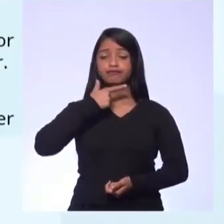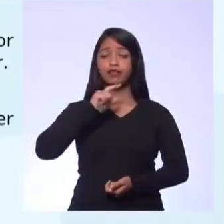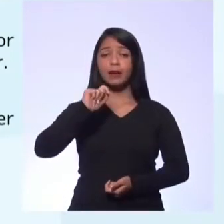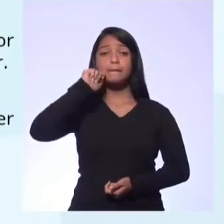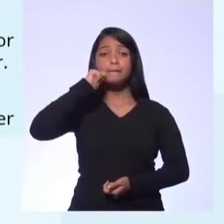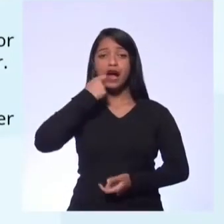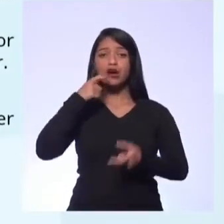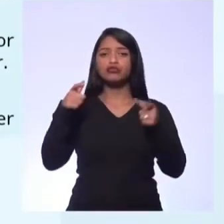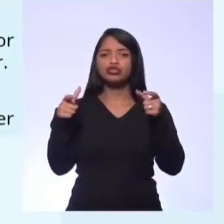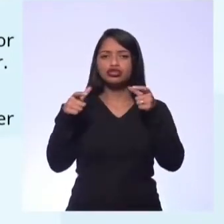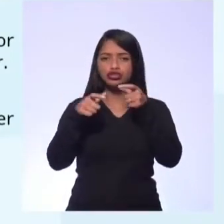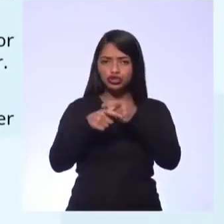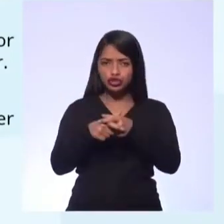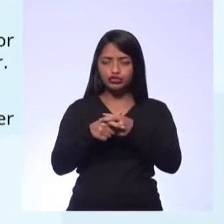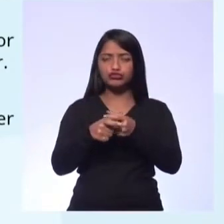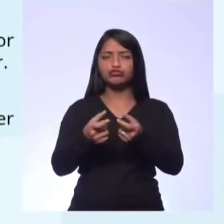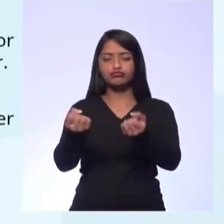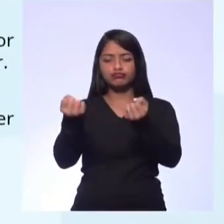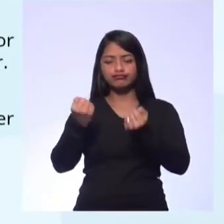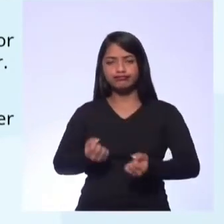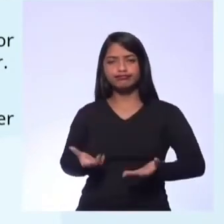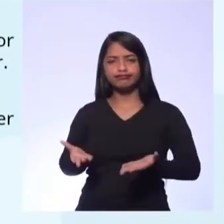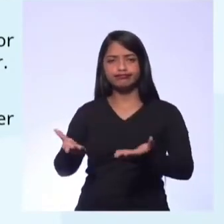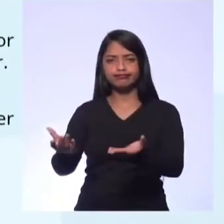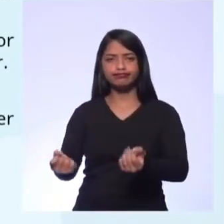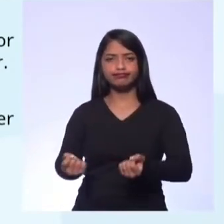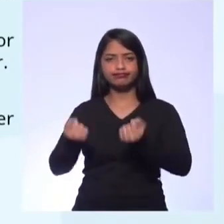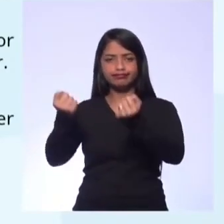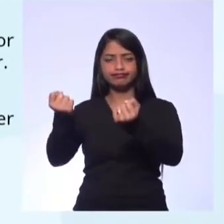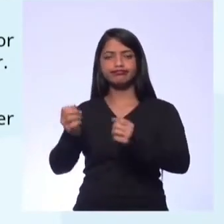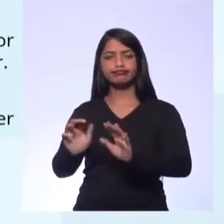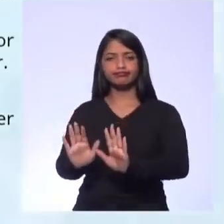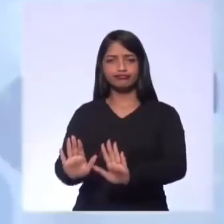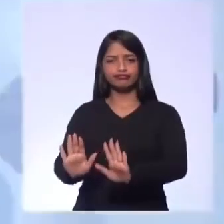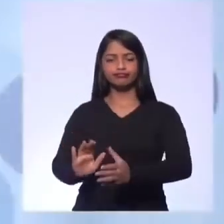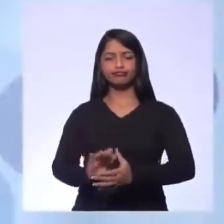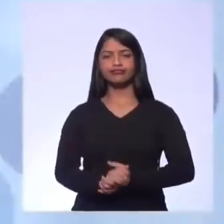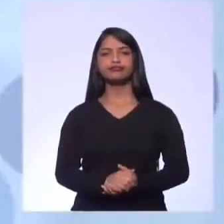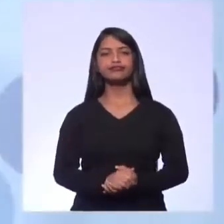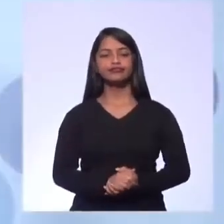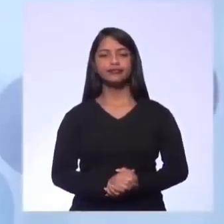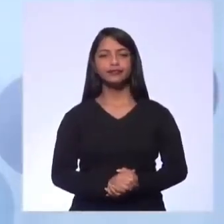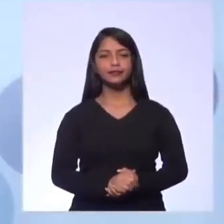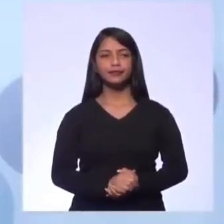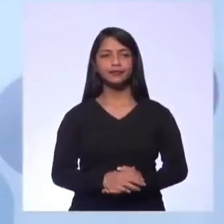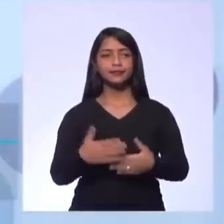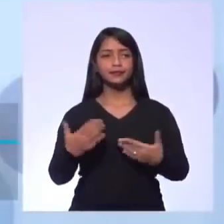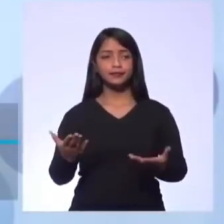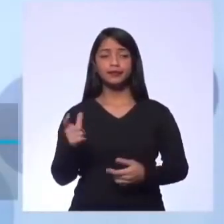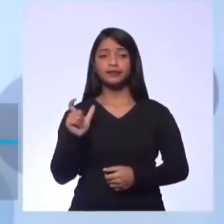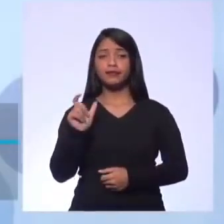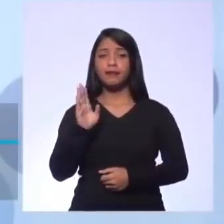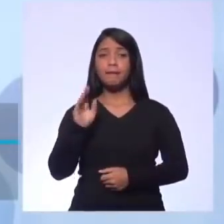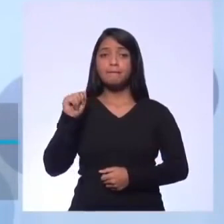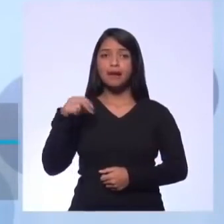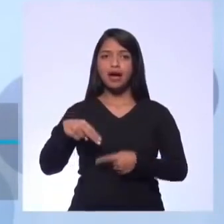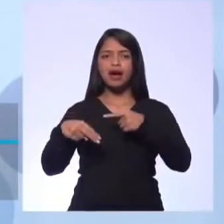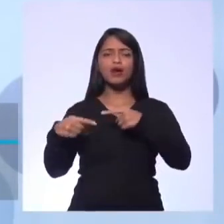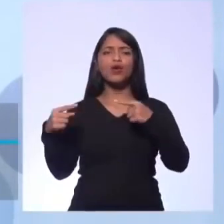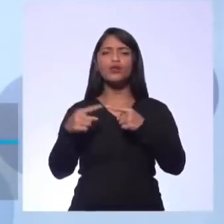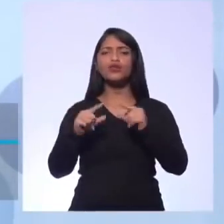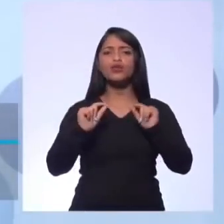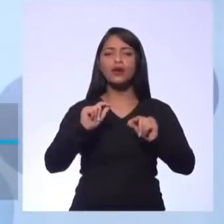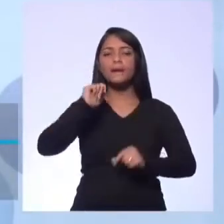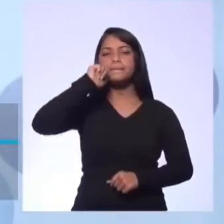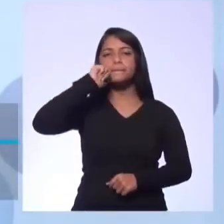queijo pequeno assado or cheese bun. ou assado. Então, o bun, a palavra bun, ela está relacionada com um tipo de